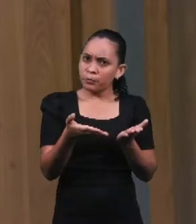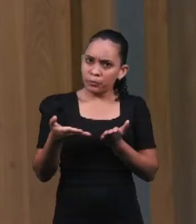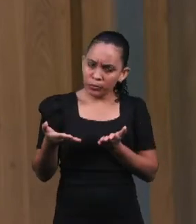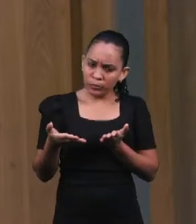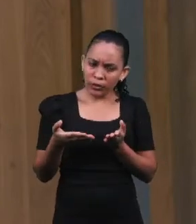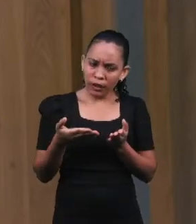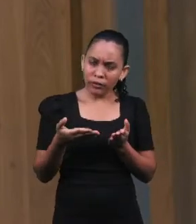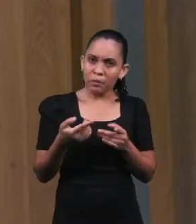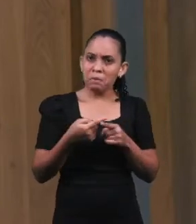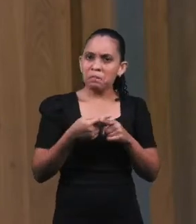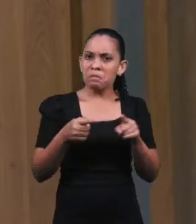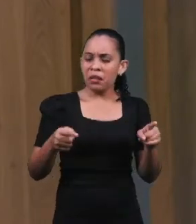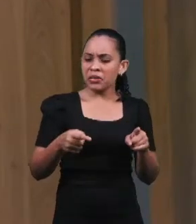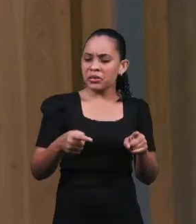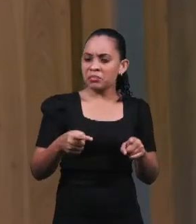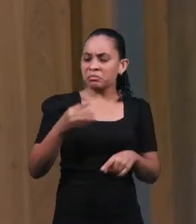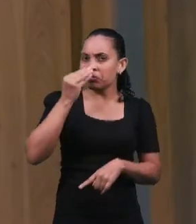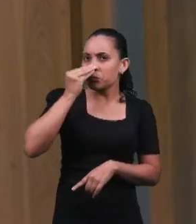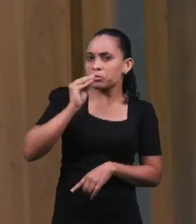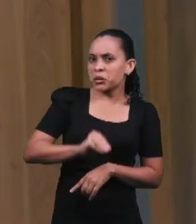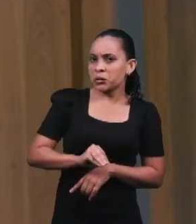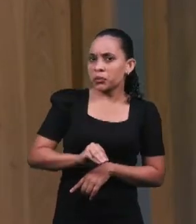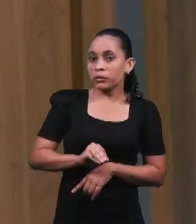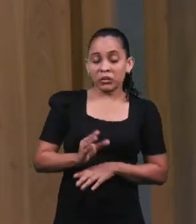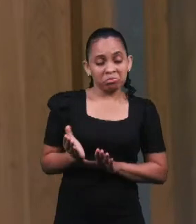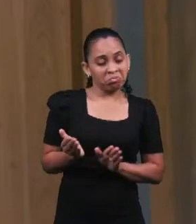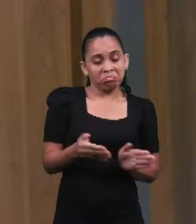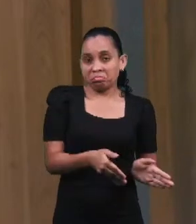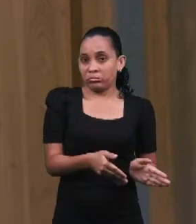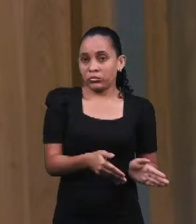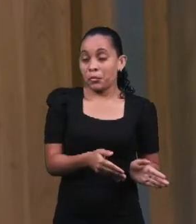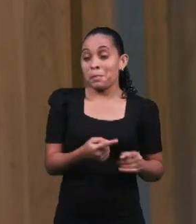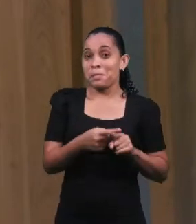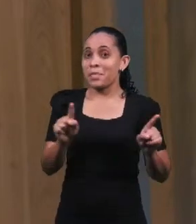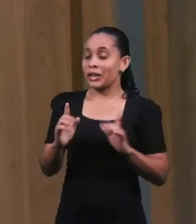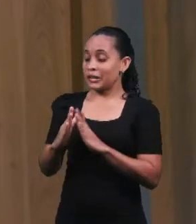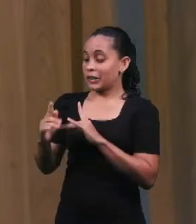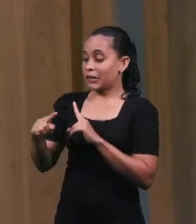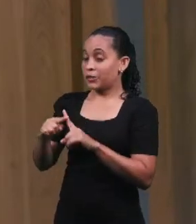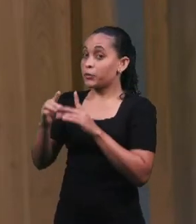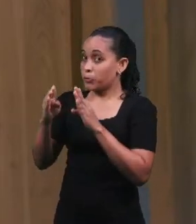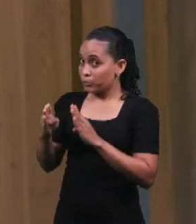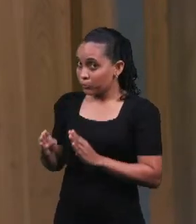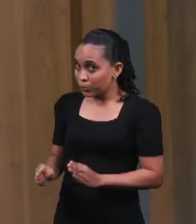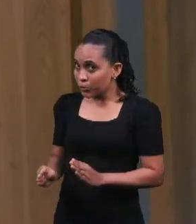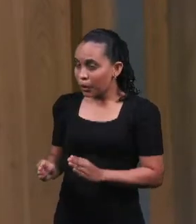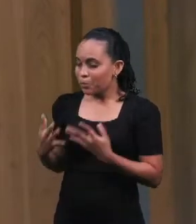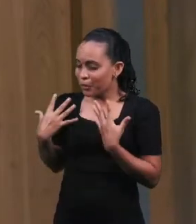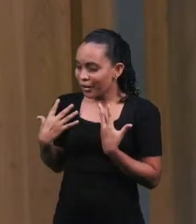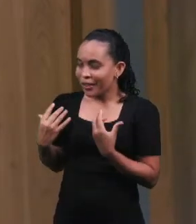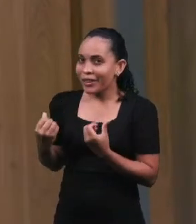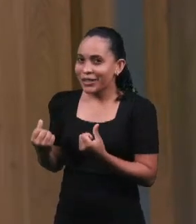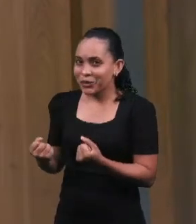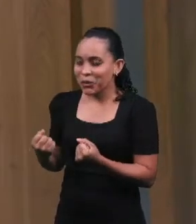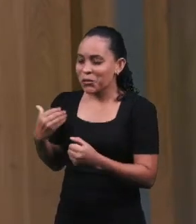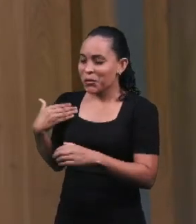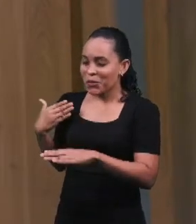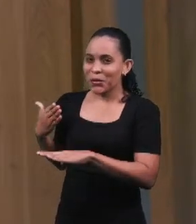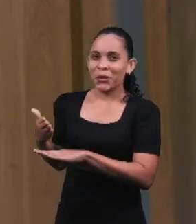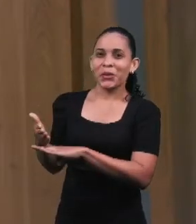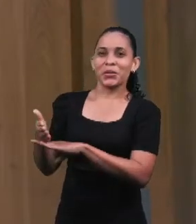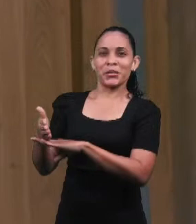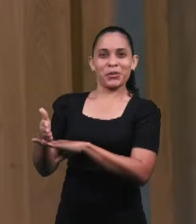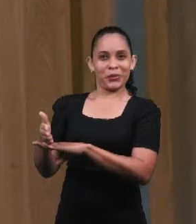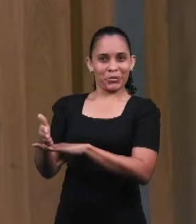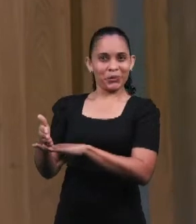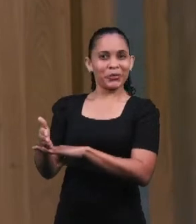ao banquete. Mas a igreja fiel, ela recebeu o convite, ela compareceu ao banquete e a casa do Senhor ficou